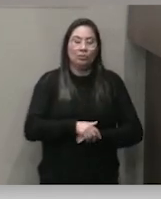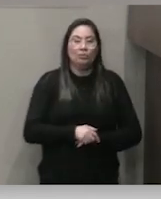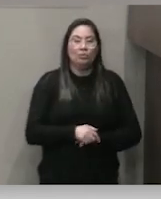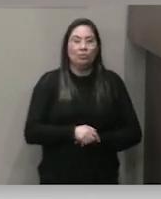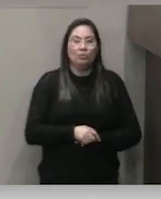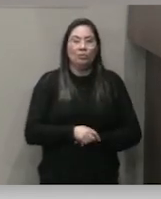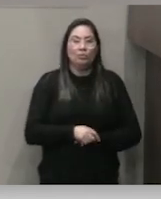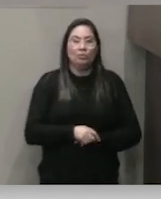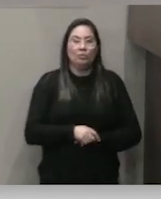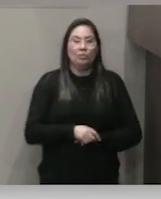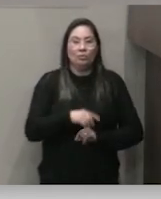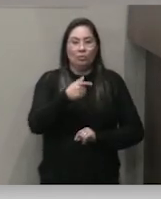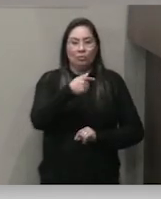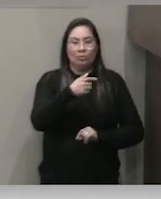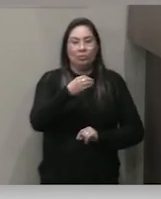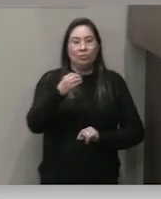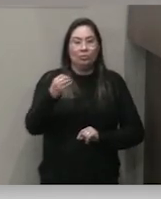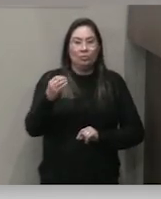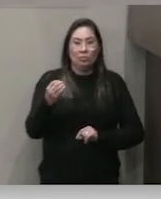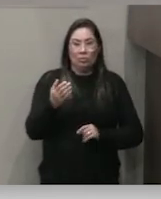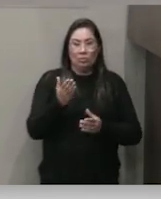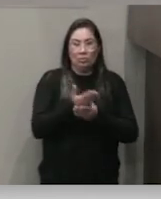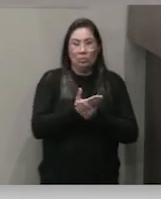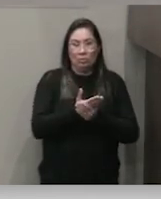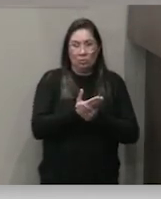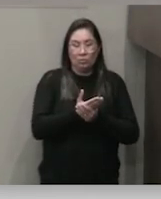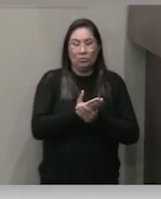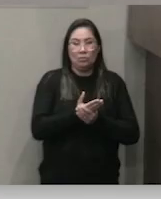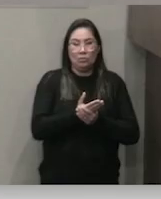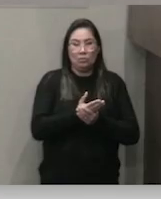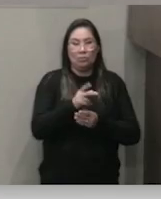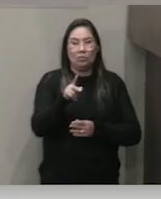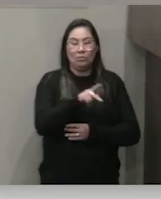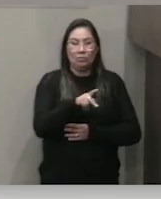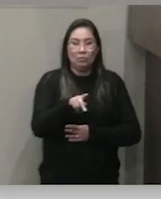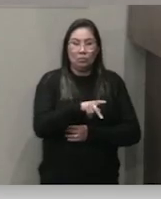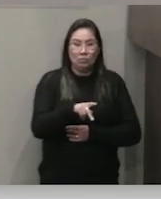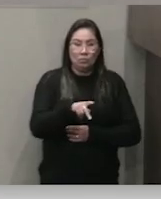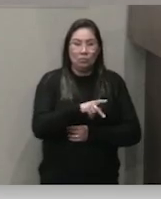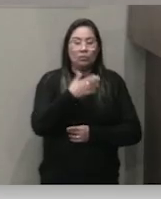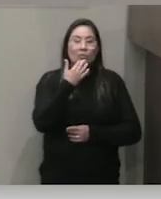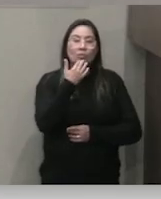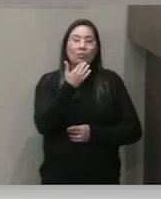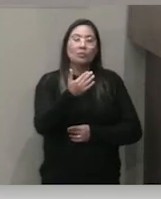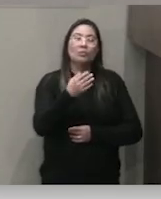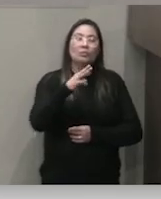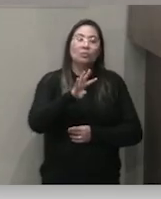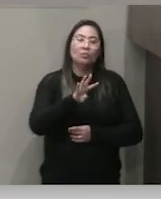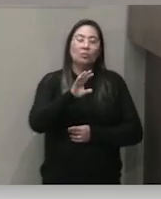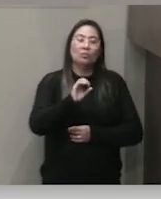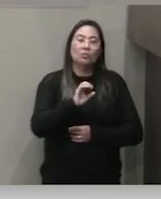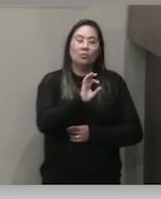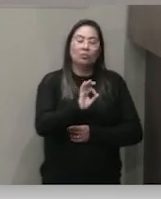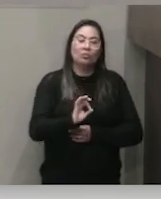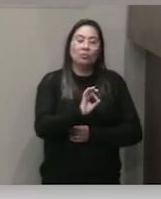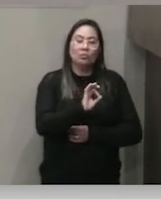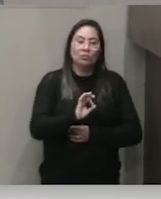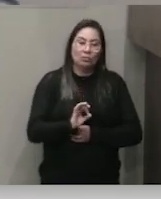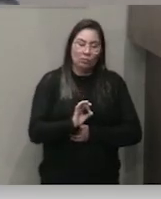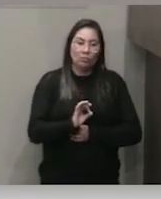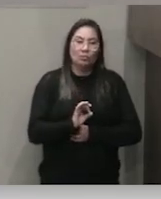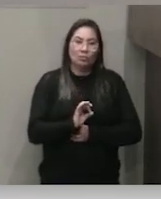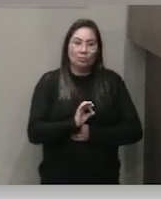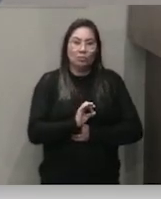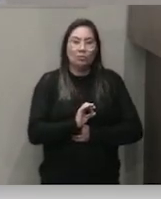ideia, são mais de 700 processos já de professores solicitando os 40% com